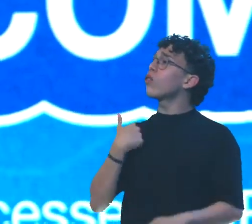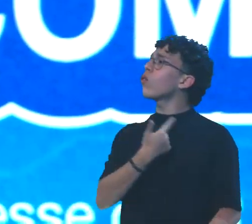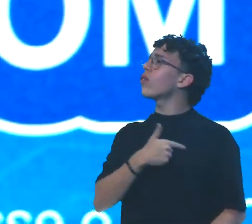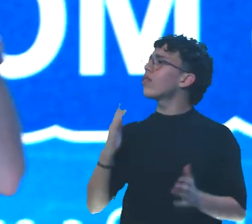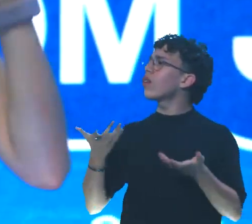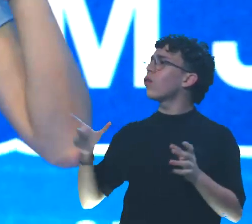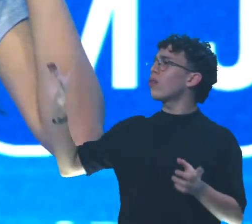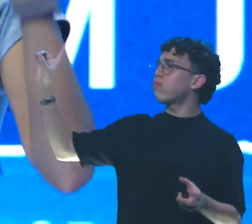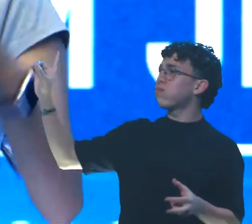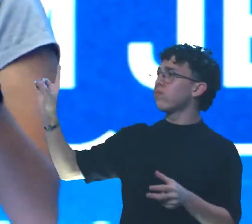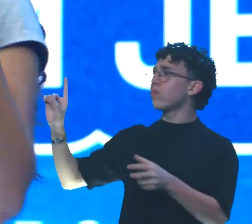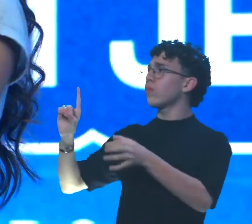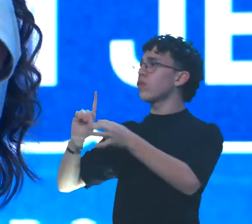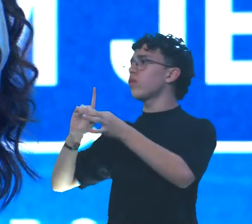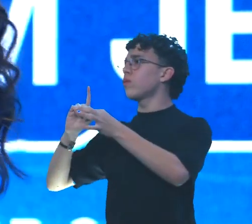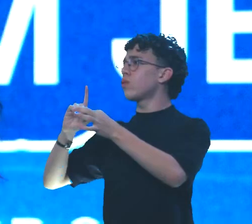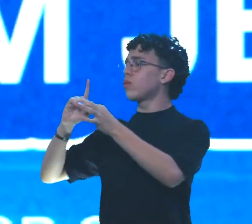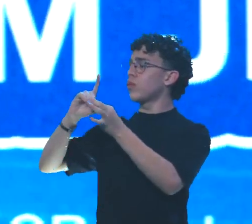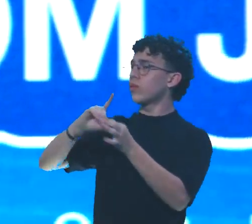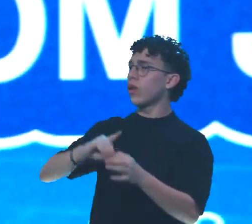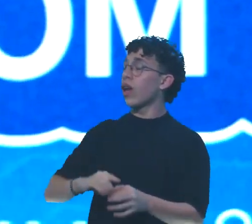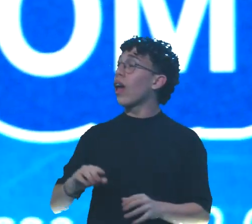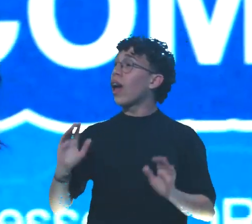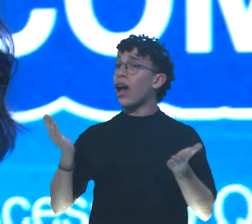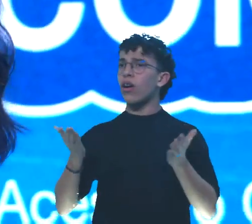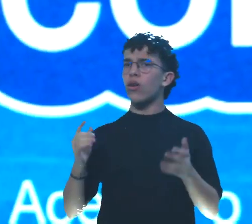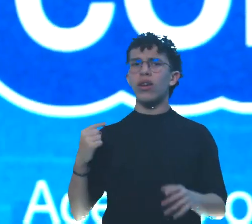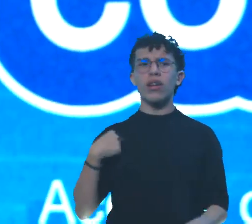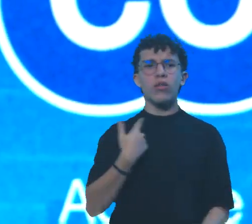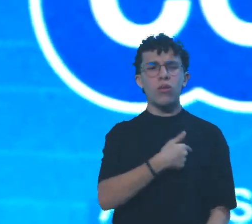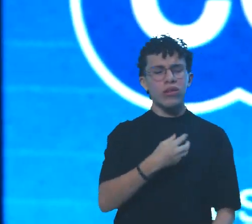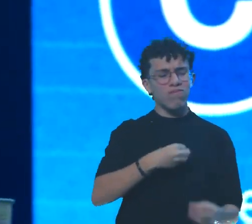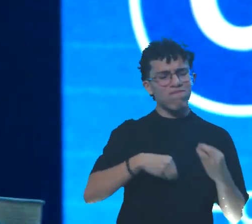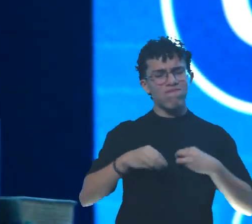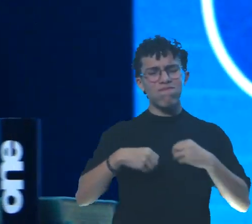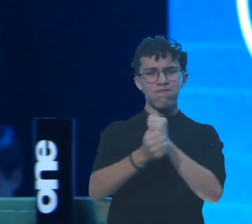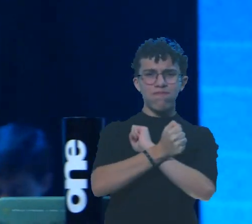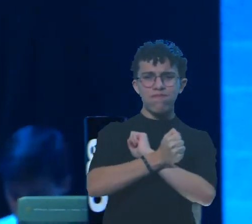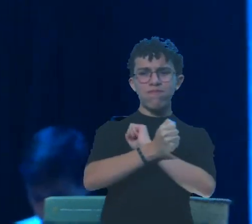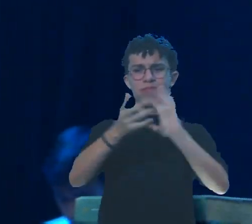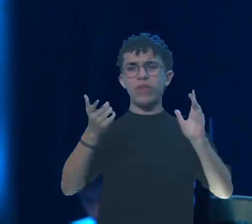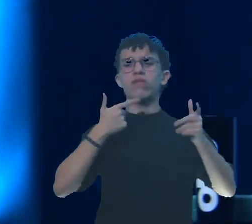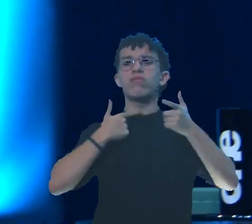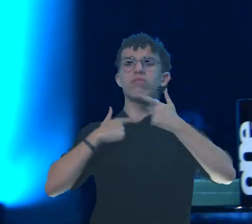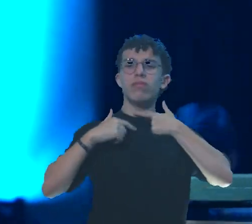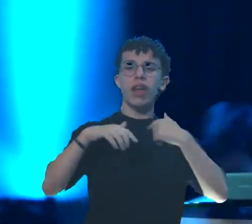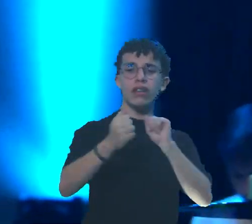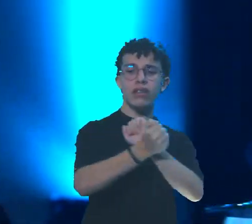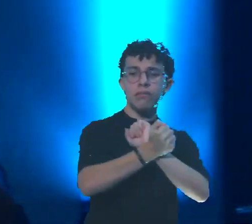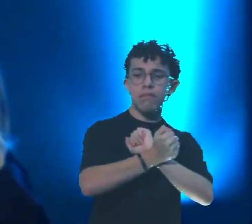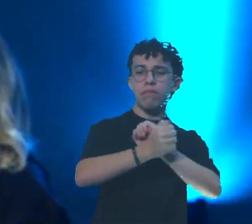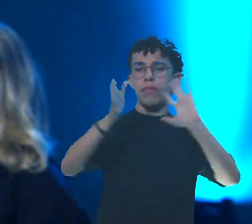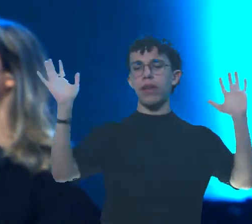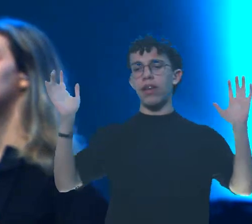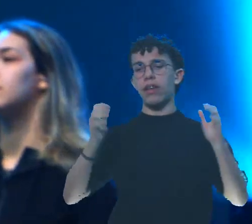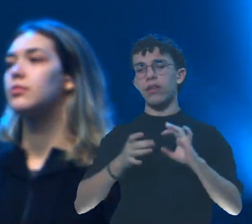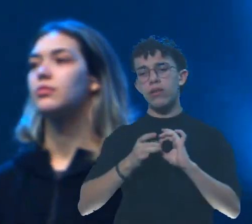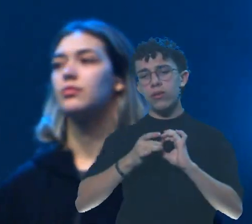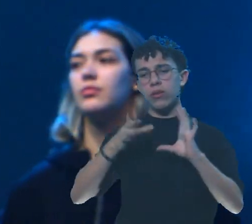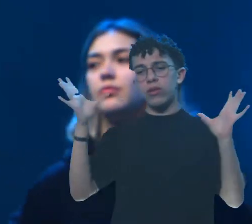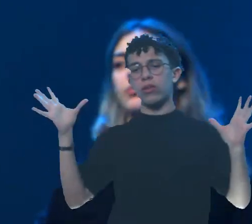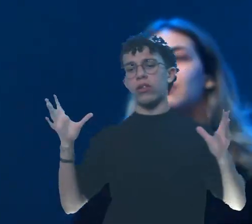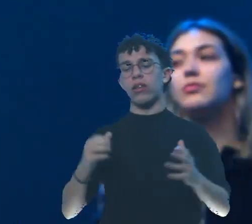Deus. Para que você não seja mais escravo dos seus pecados, das suas vontades. Talvez você ainda é uma